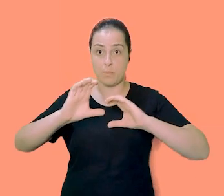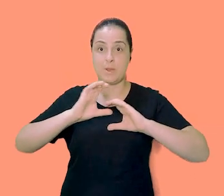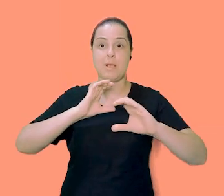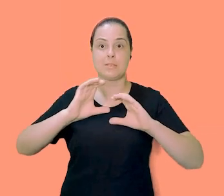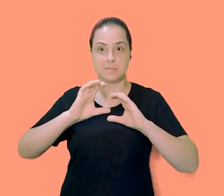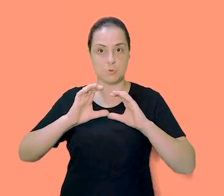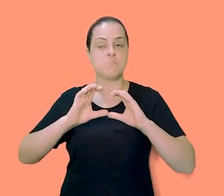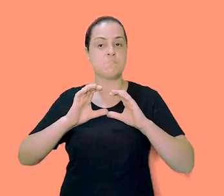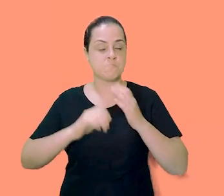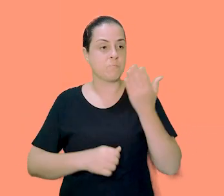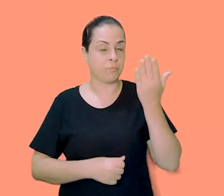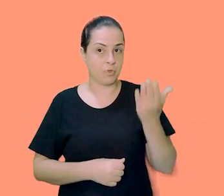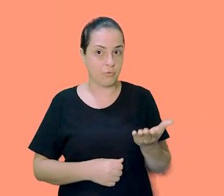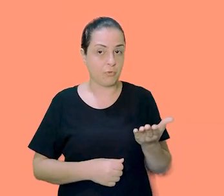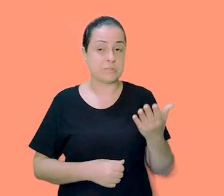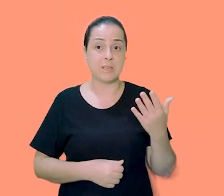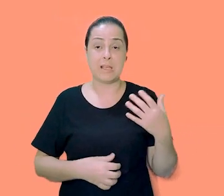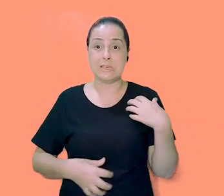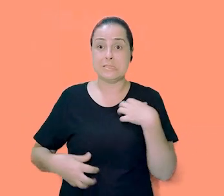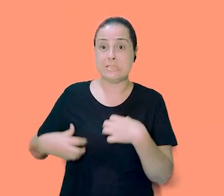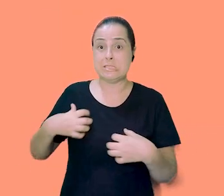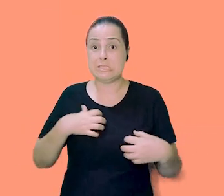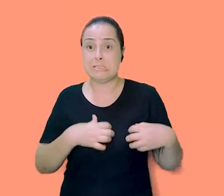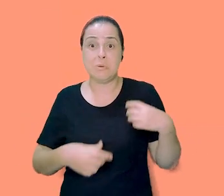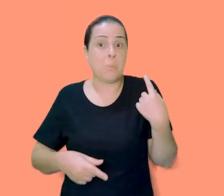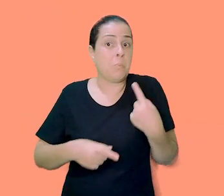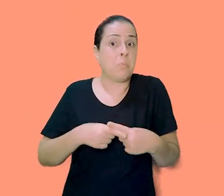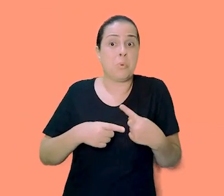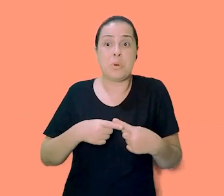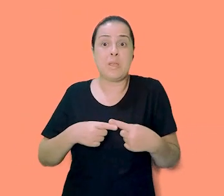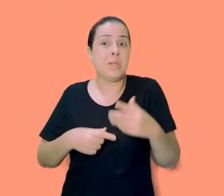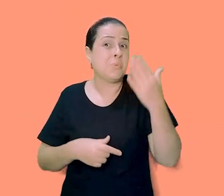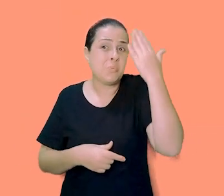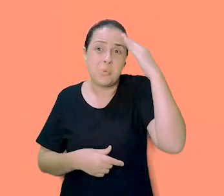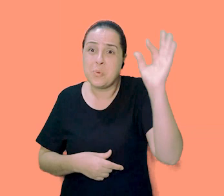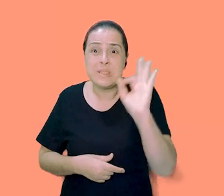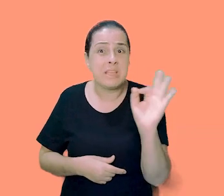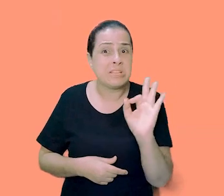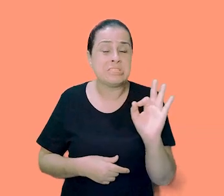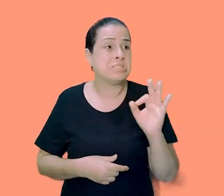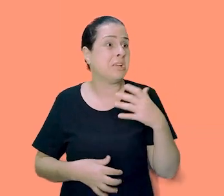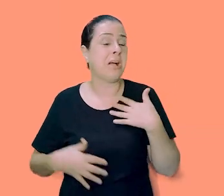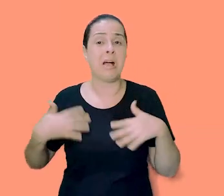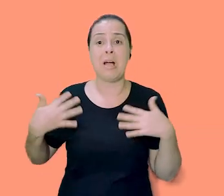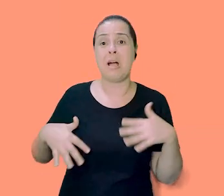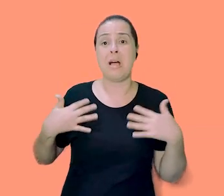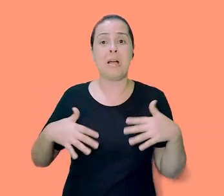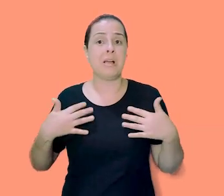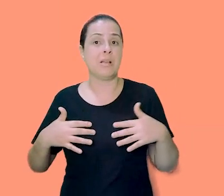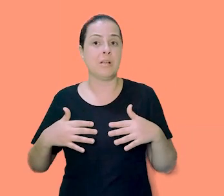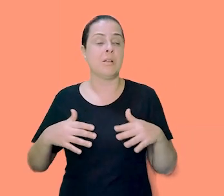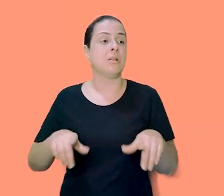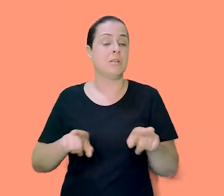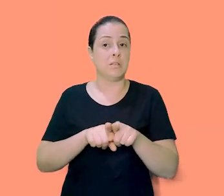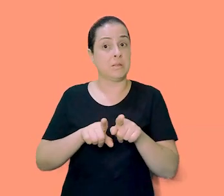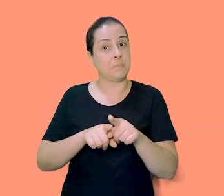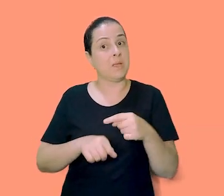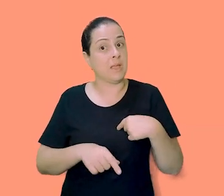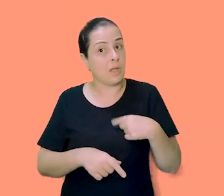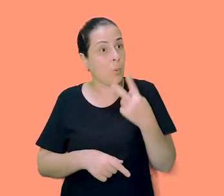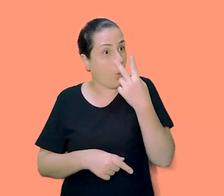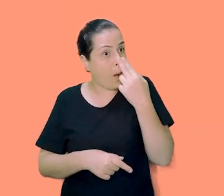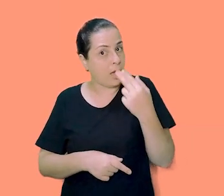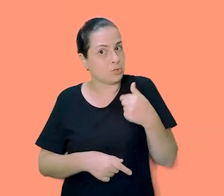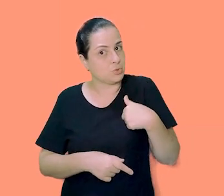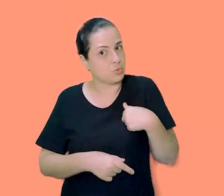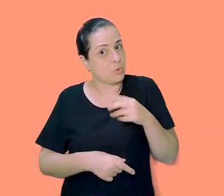Então, dessa tua angústia de não conseguir entender, e acho que eu ouso arriscar que, se